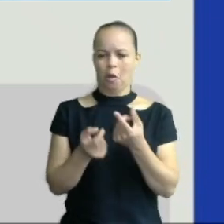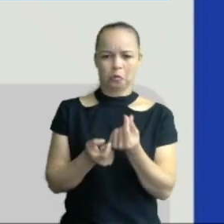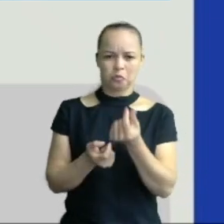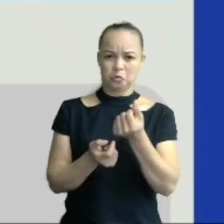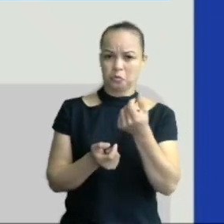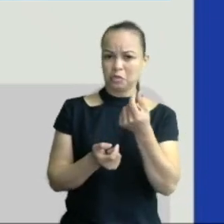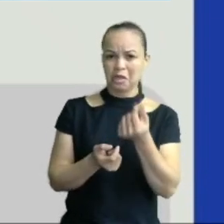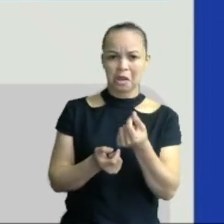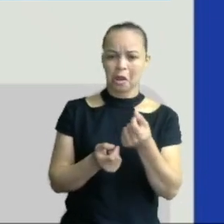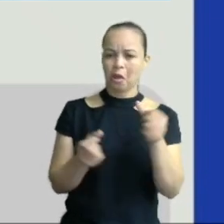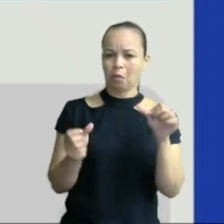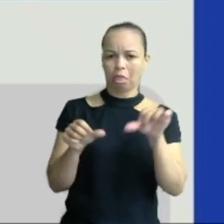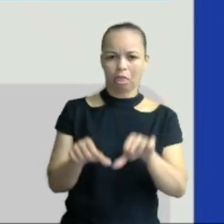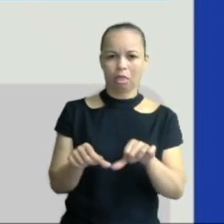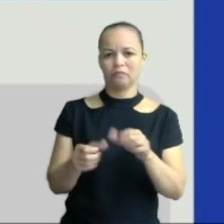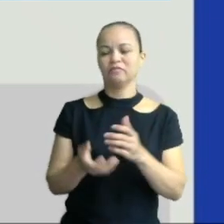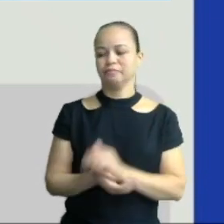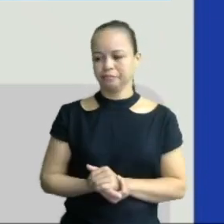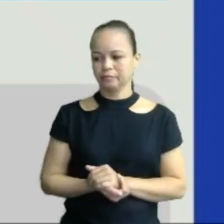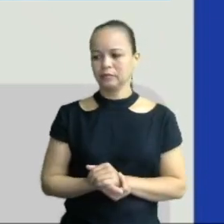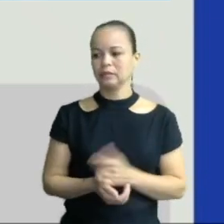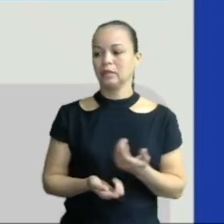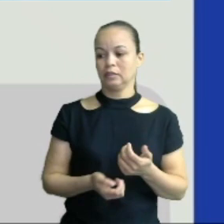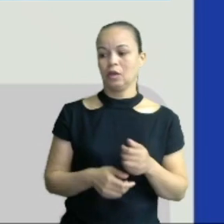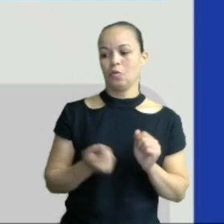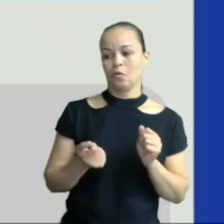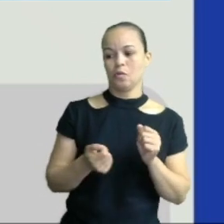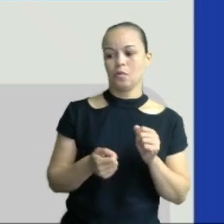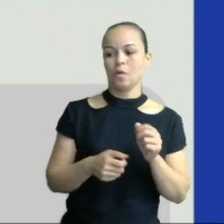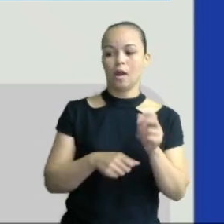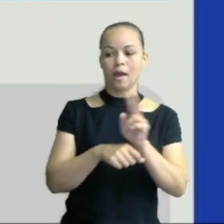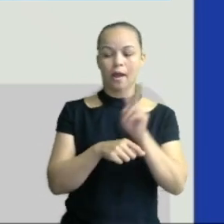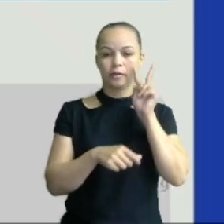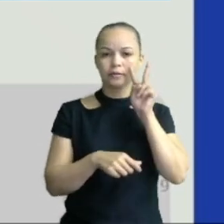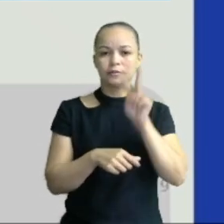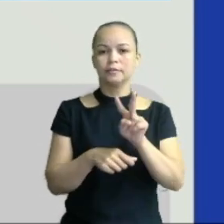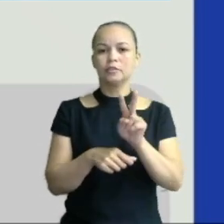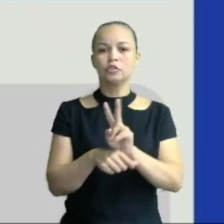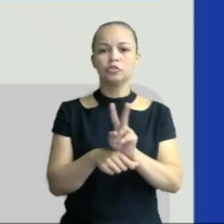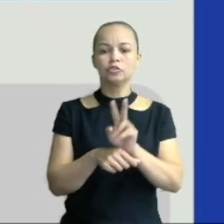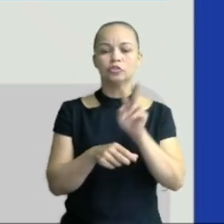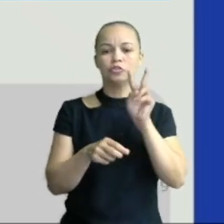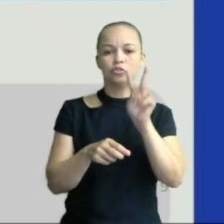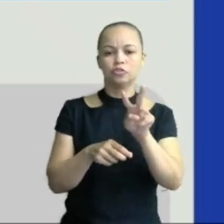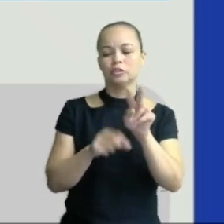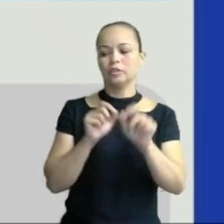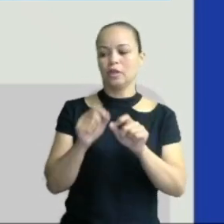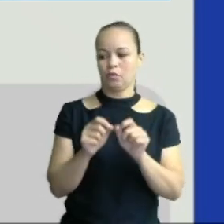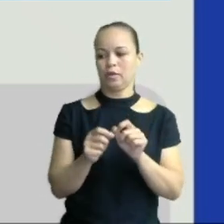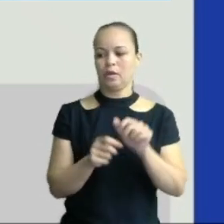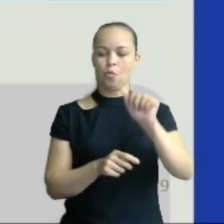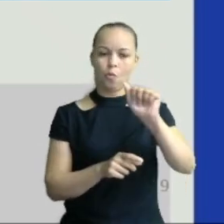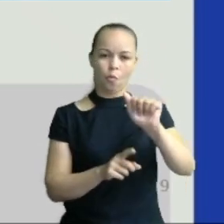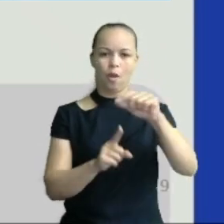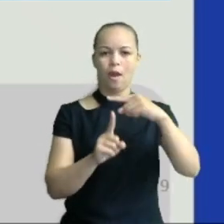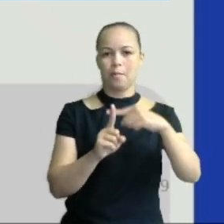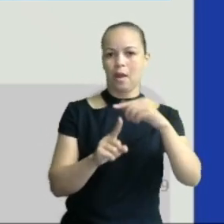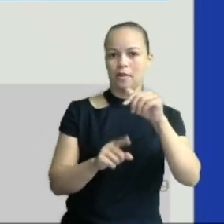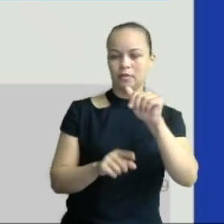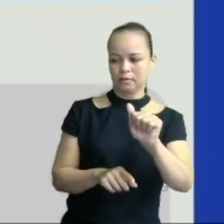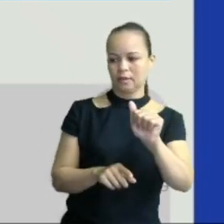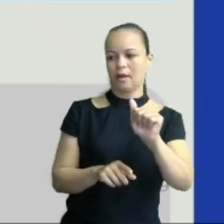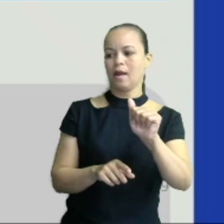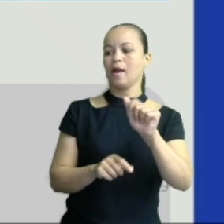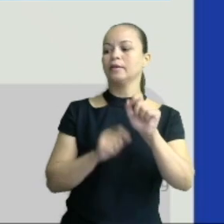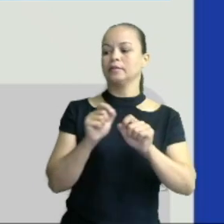olha lá, substantivo, né? Um complemento feminino. E está exigindo o a também. Quando acontece